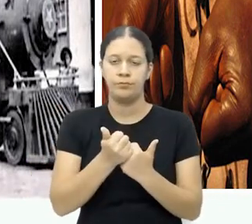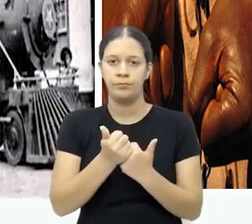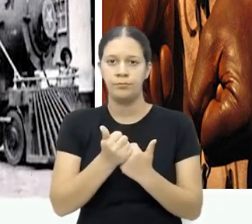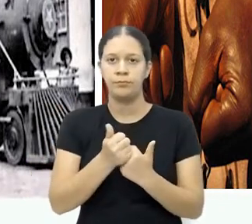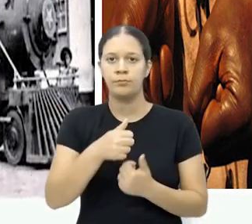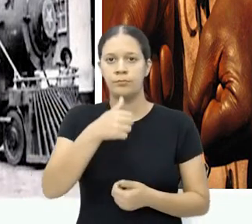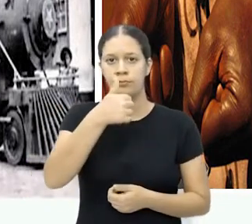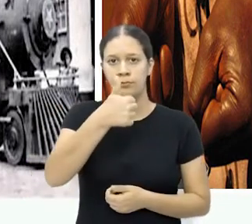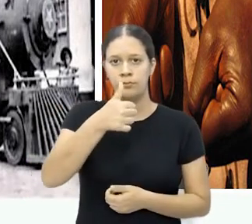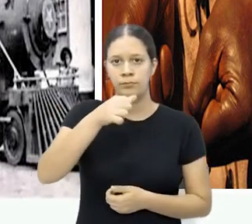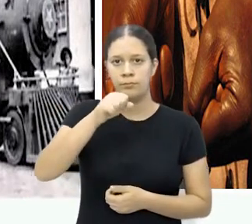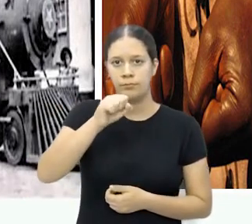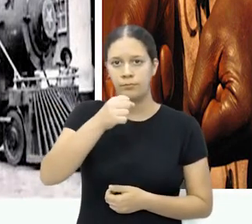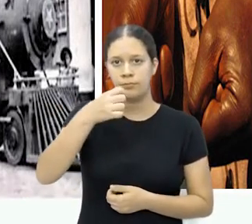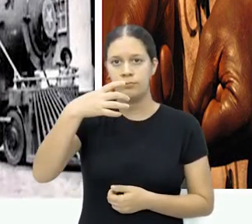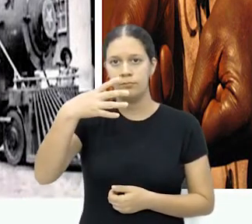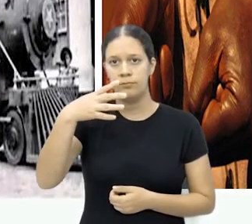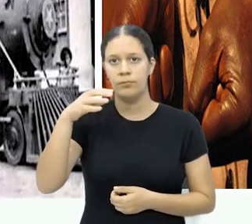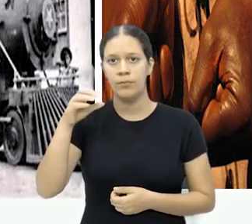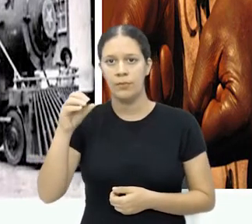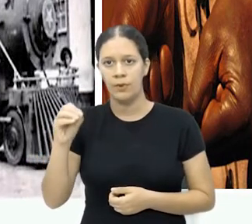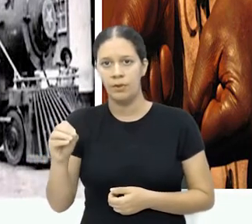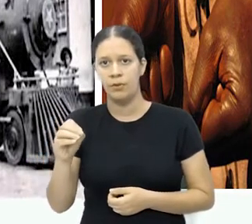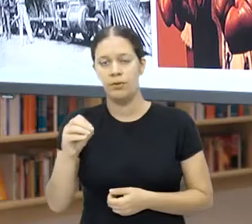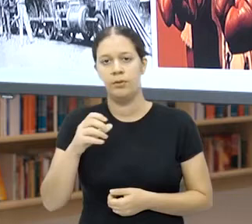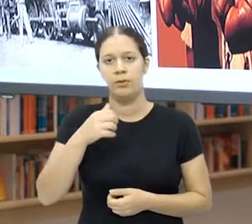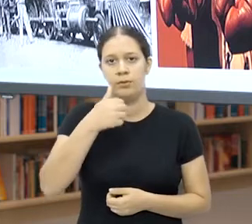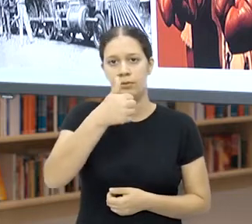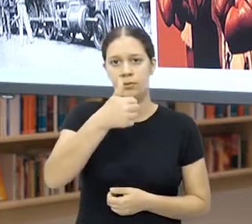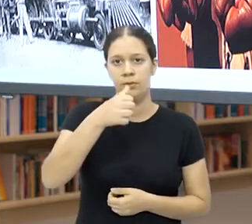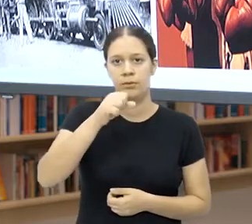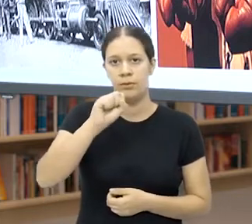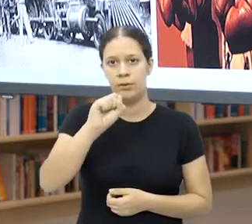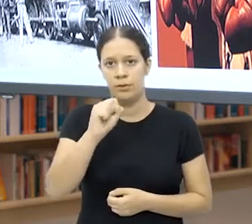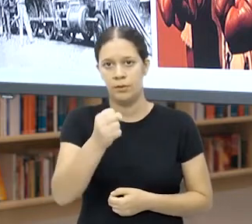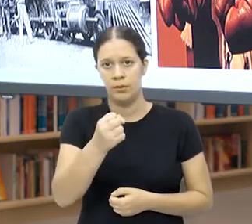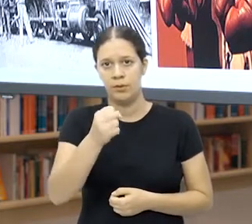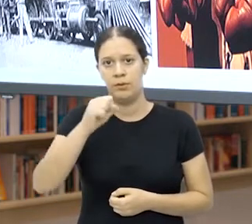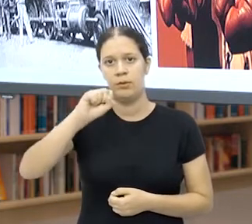desde 1840 até